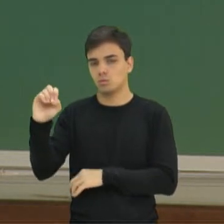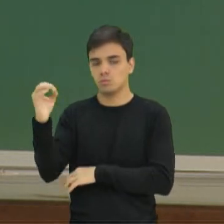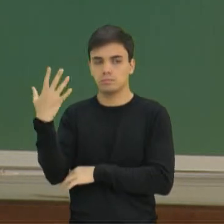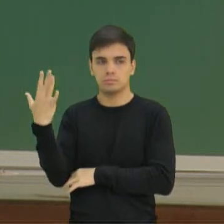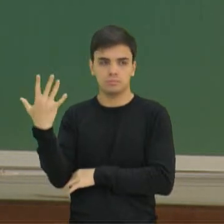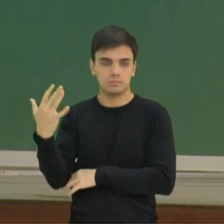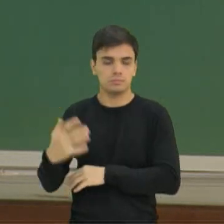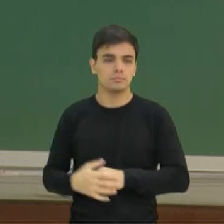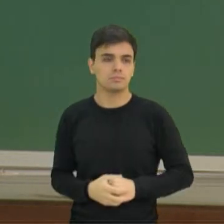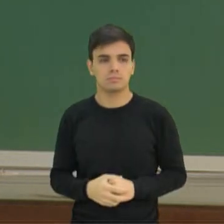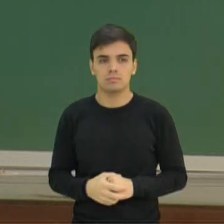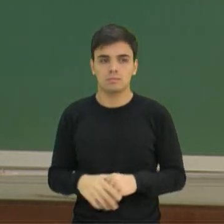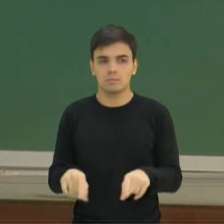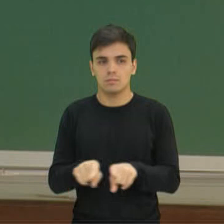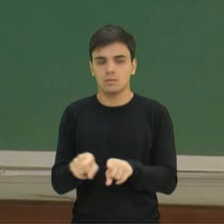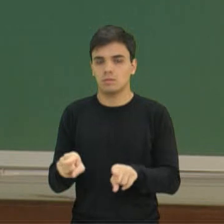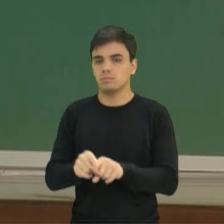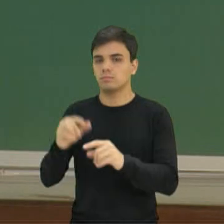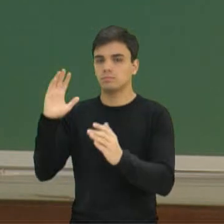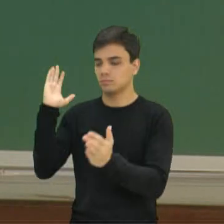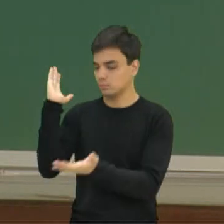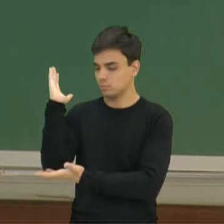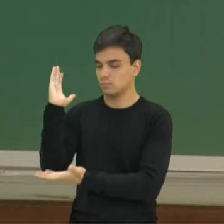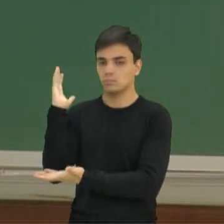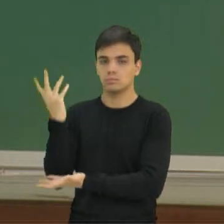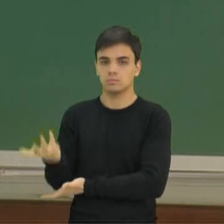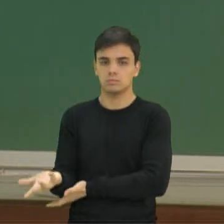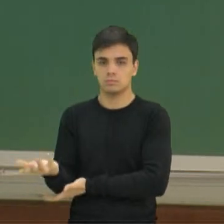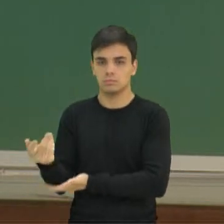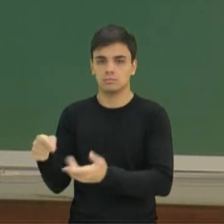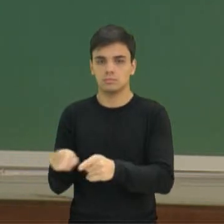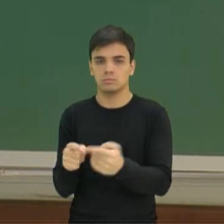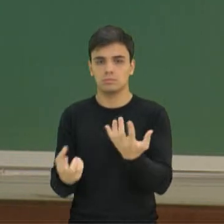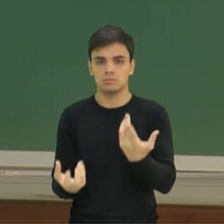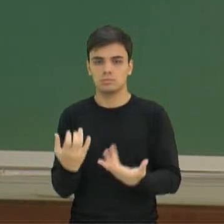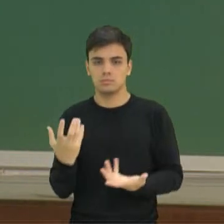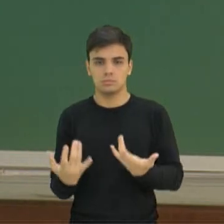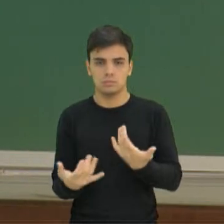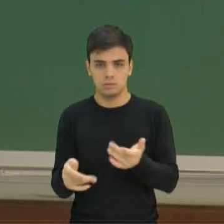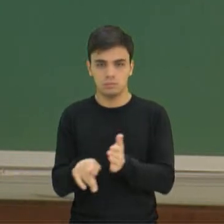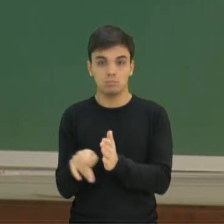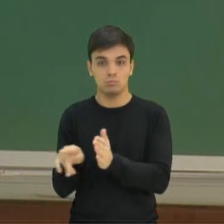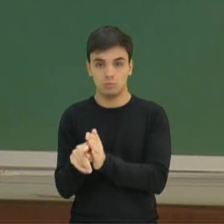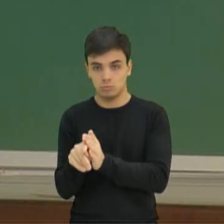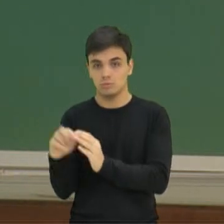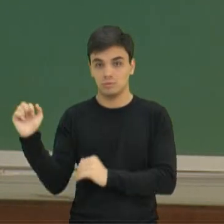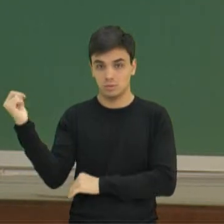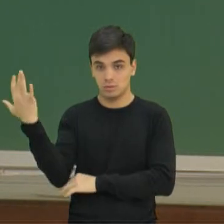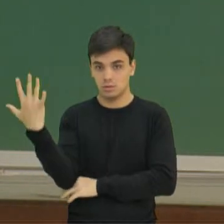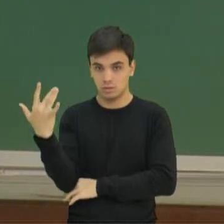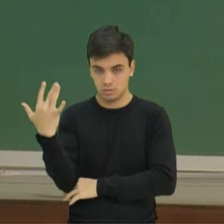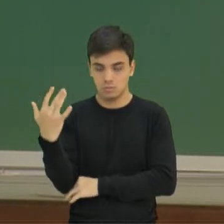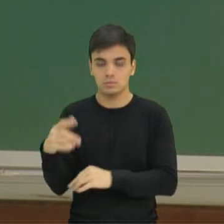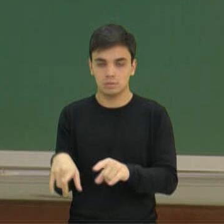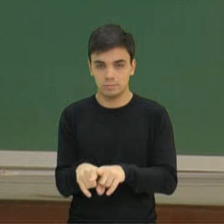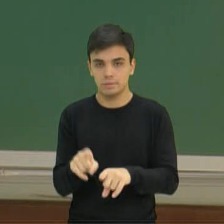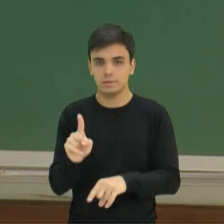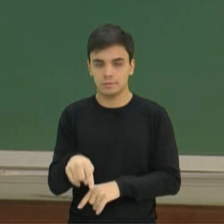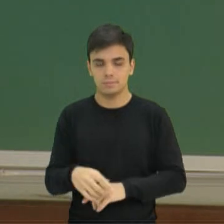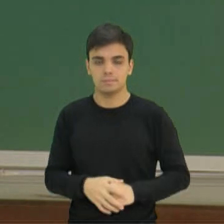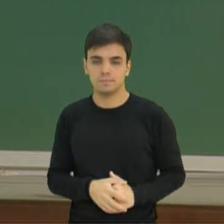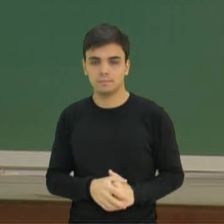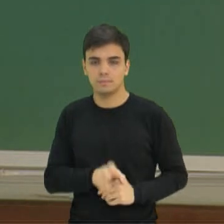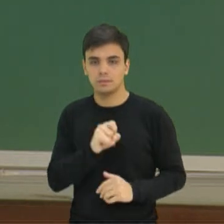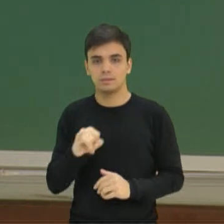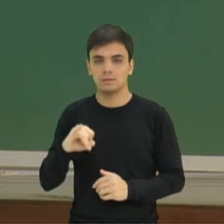vamos ter ali? Desmatamento e queimada da vegetação resultam em consequências negativas para aquele meio natural. Então, se eu retiro